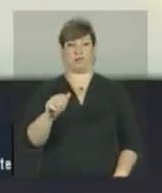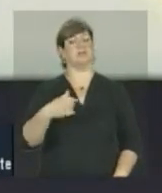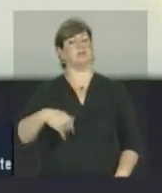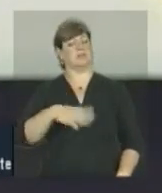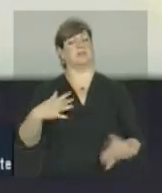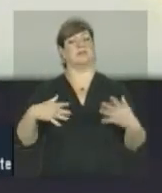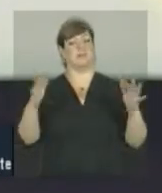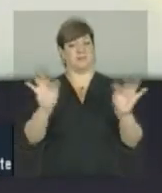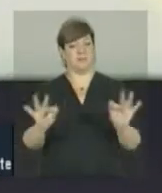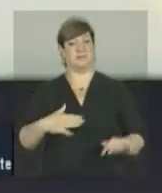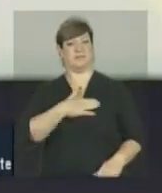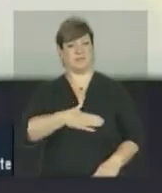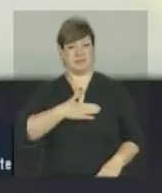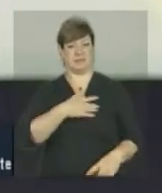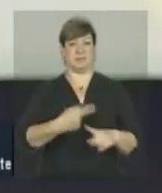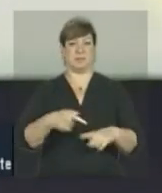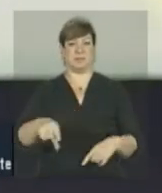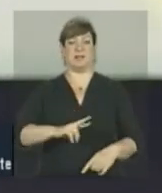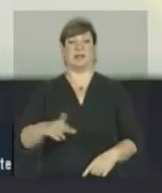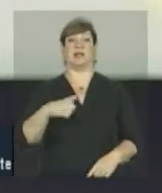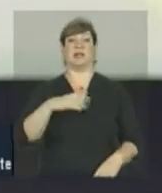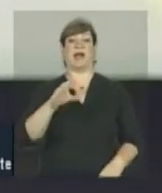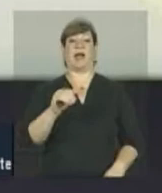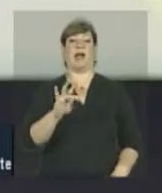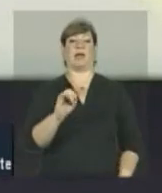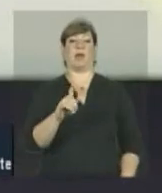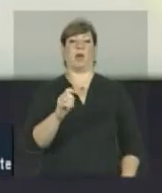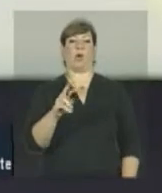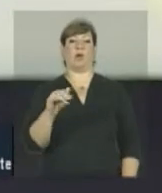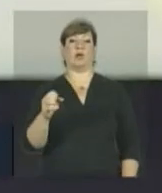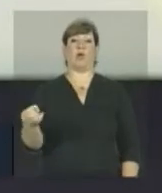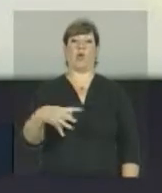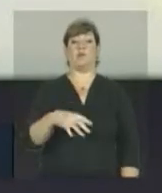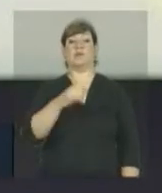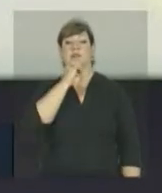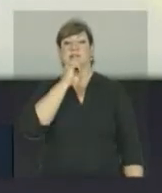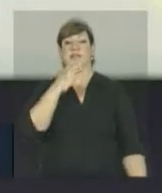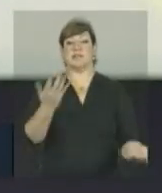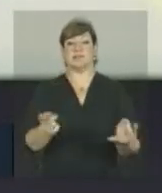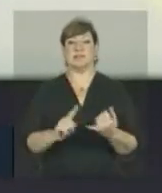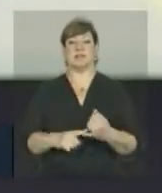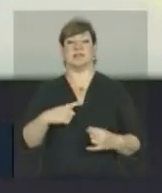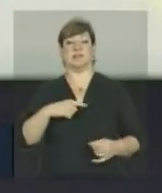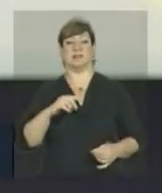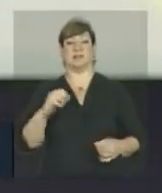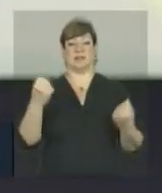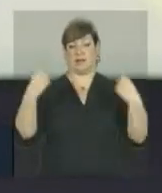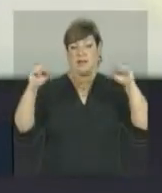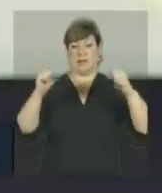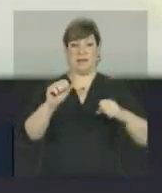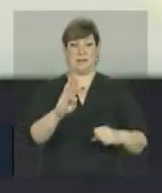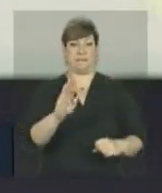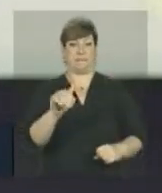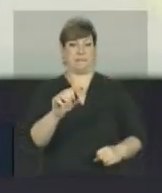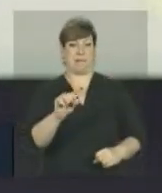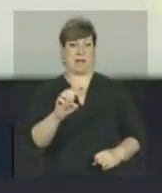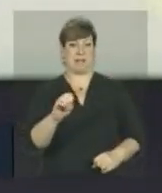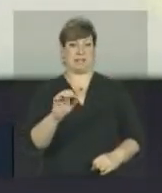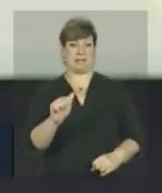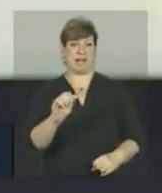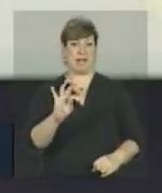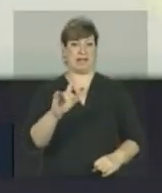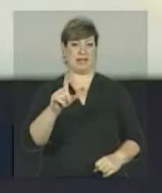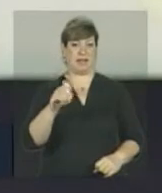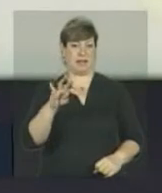com esse resultado, porque são categorias novas que também entram no Bolsa, como, por exemplo, o atleta de base, que nós estamos praticamente dobrando o número